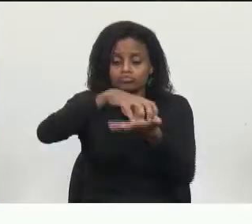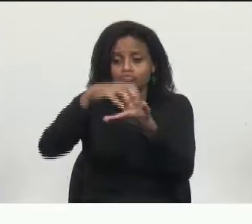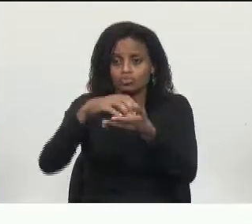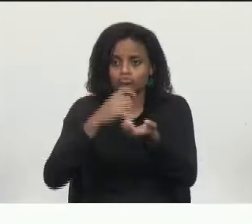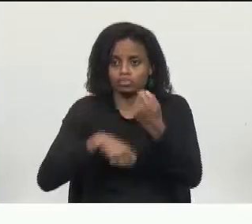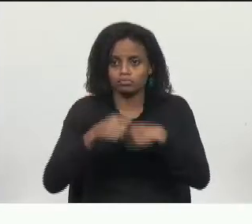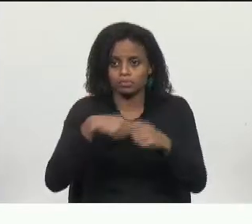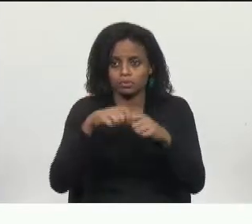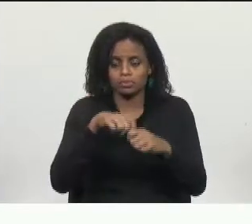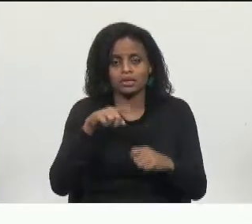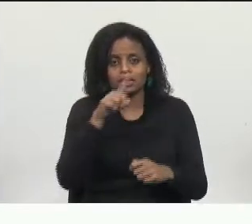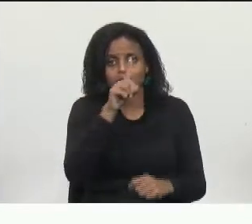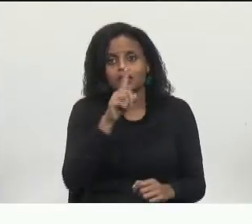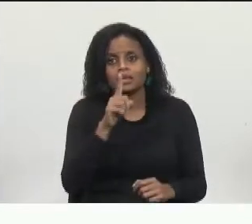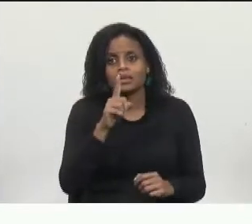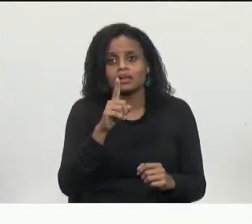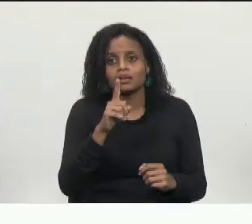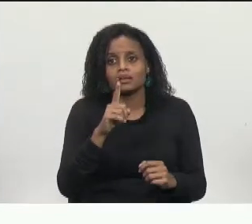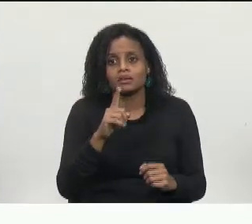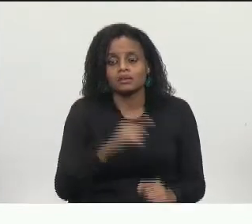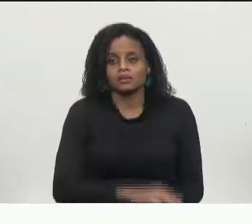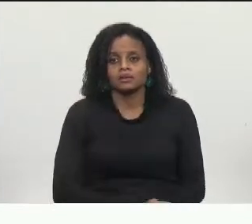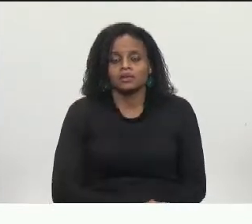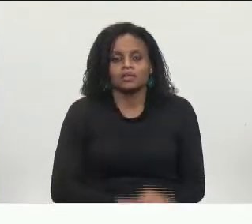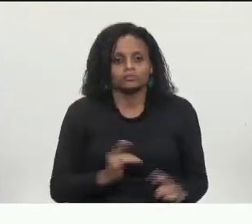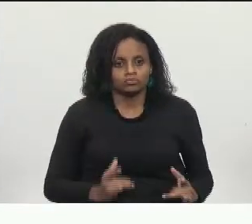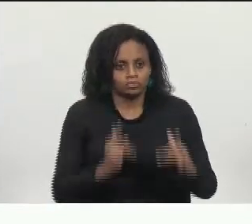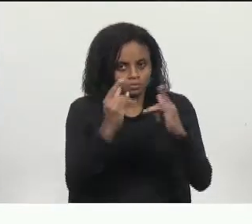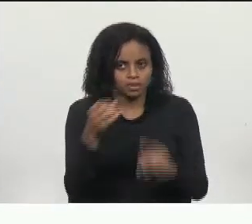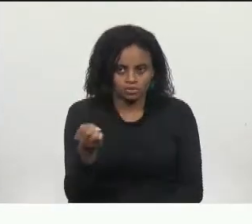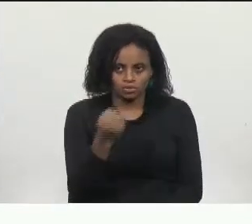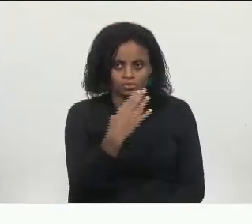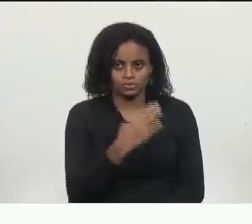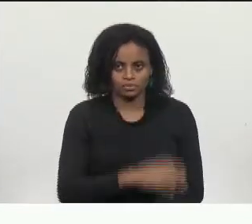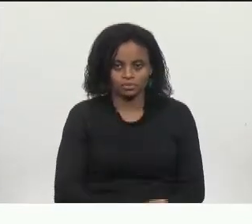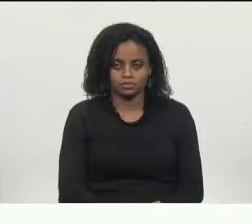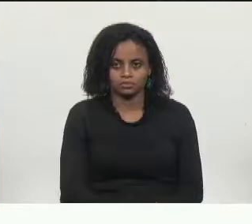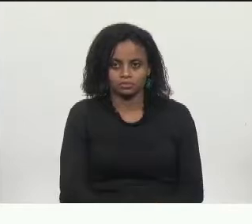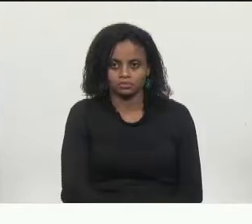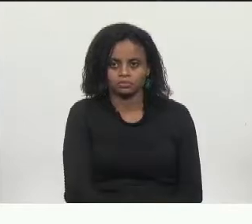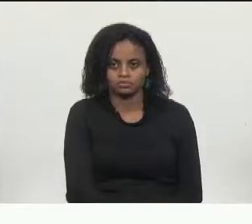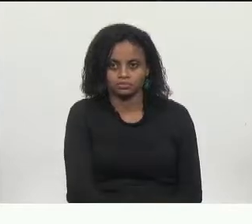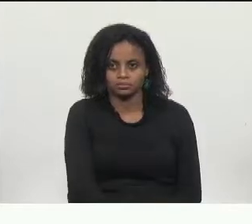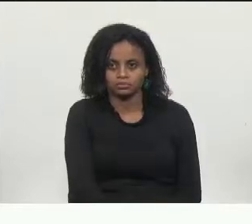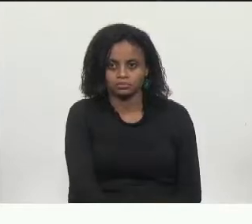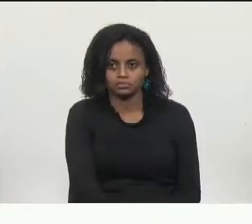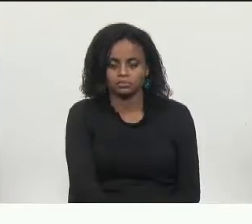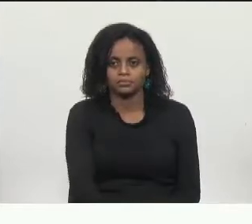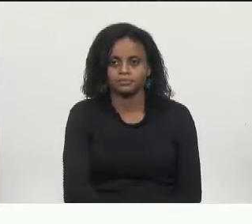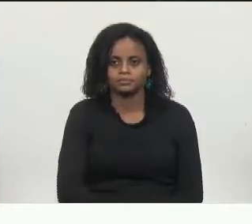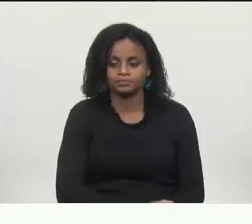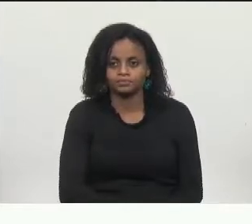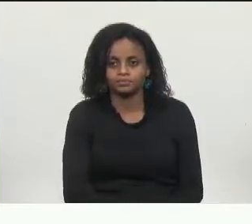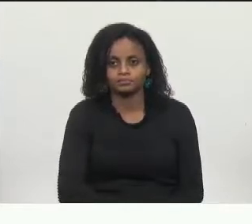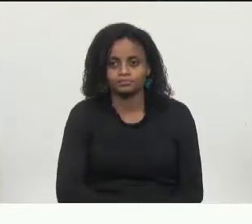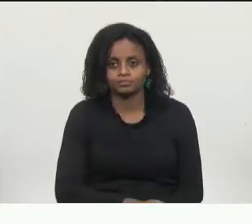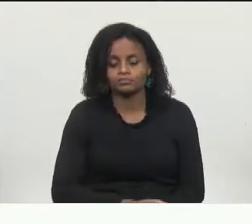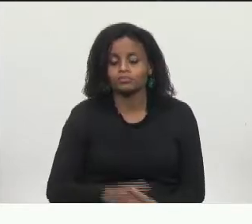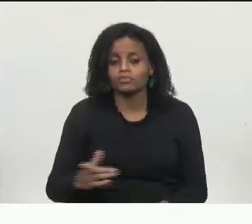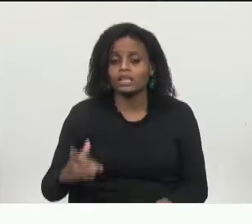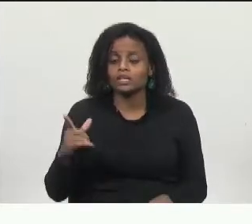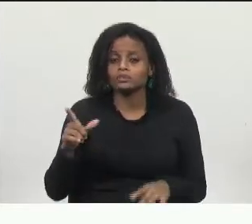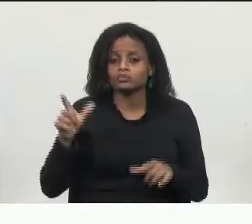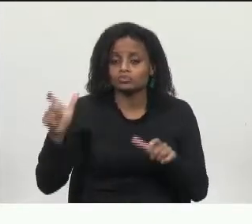ainda tem o presidente mesmo despacha lá. Então, acho que no próprio Tribunal de Justiça, que tem um fluxo muito